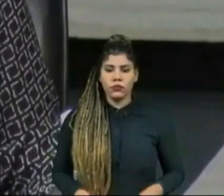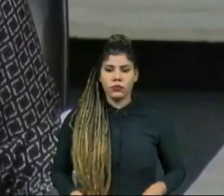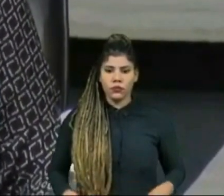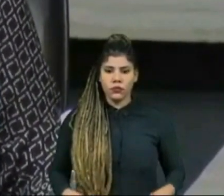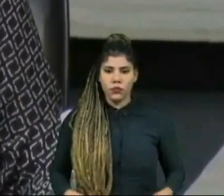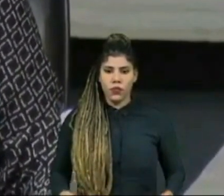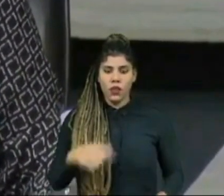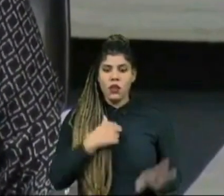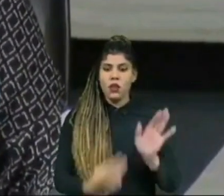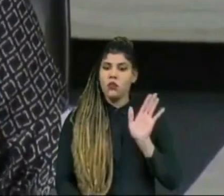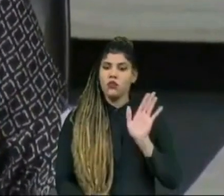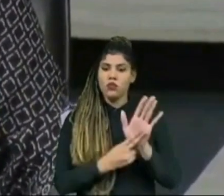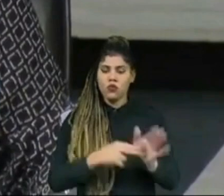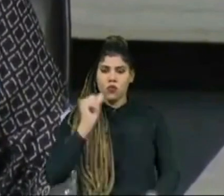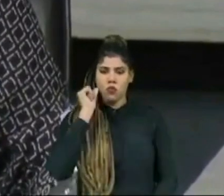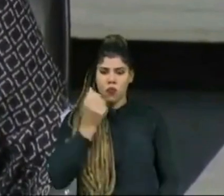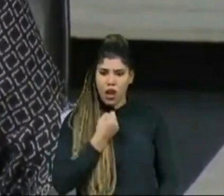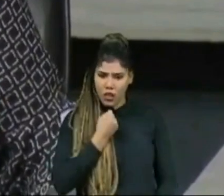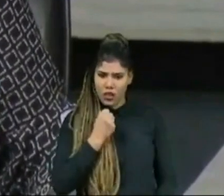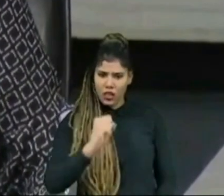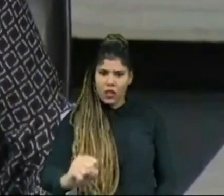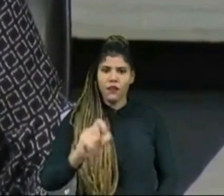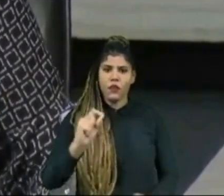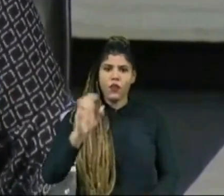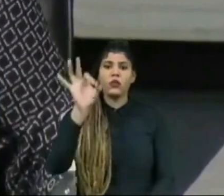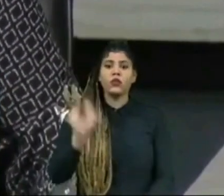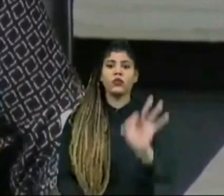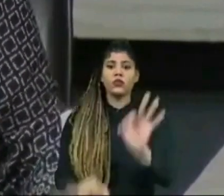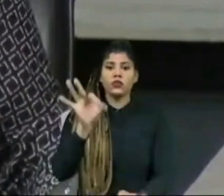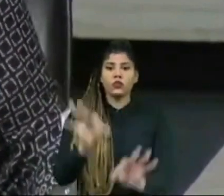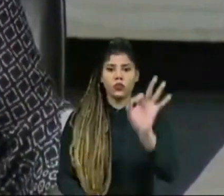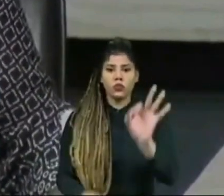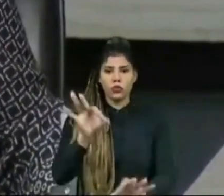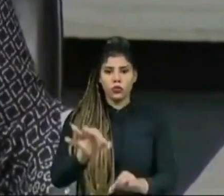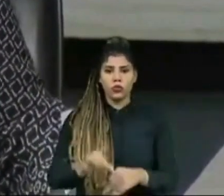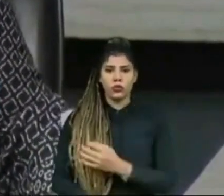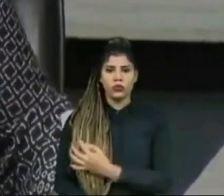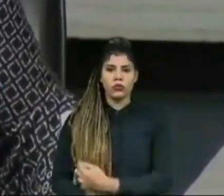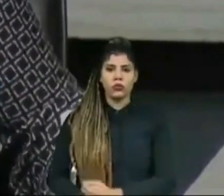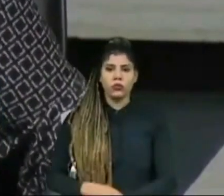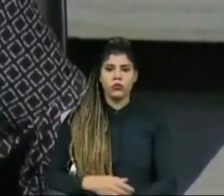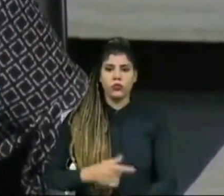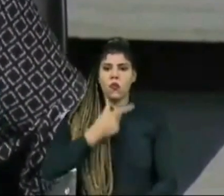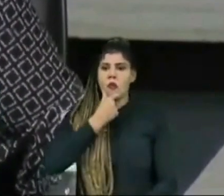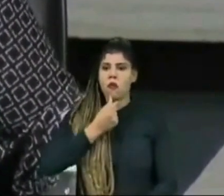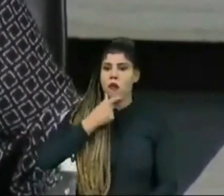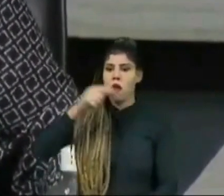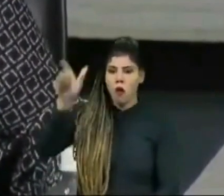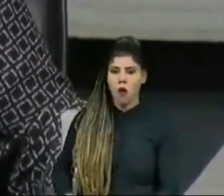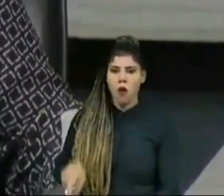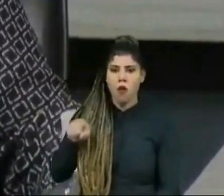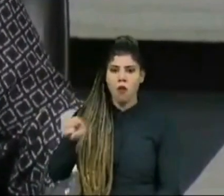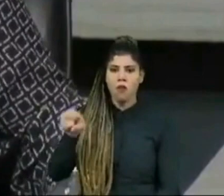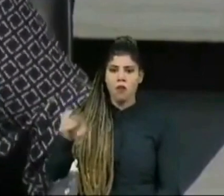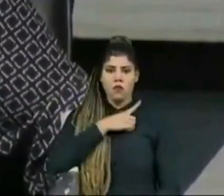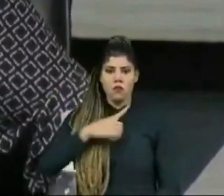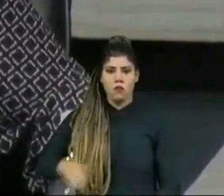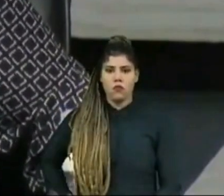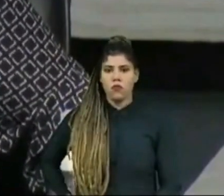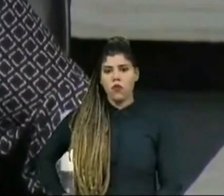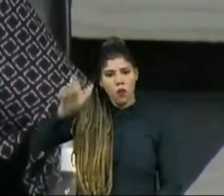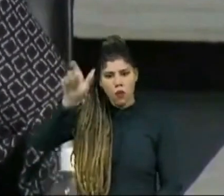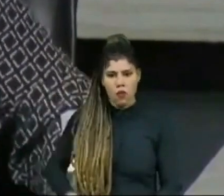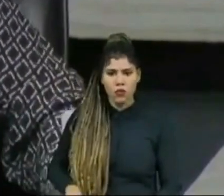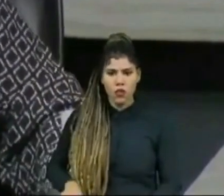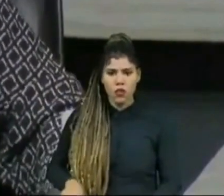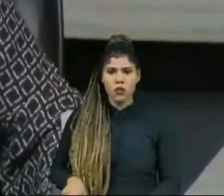Eu sou uma mulher que defendo causas justas, nobres, e homem nenhum, deputado nenhum,